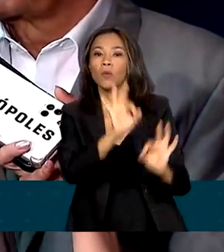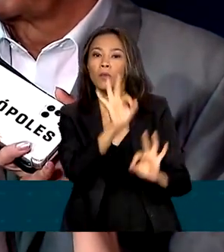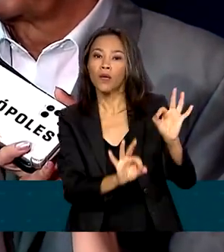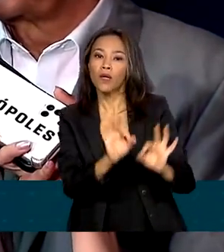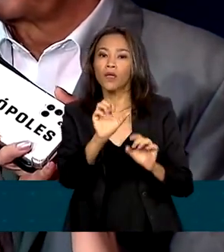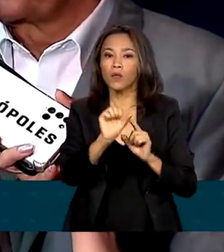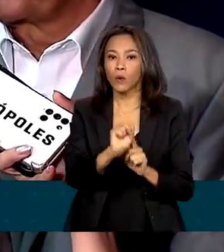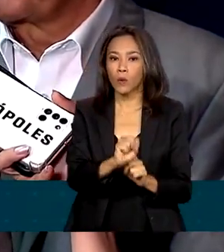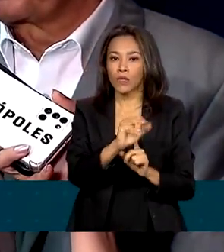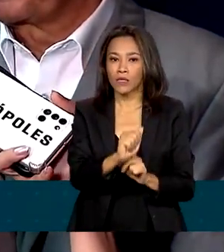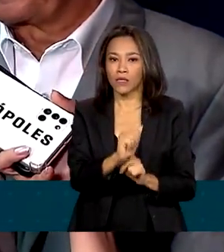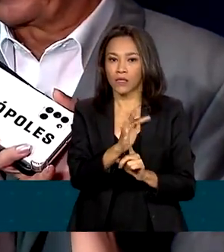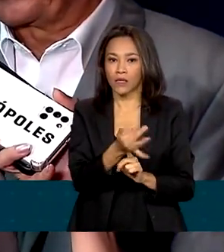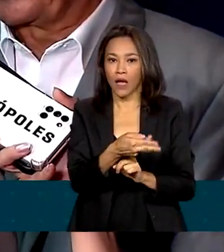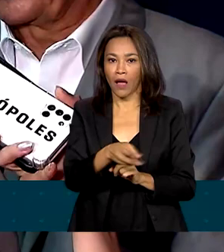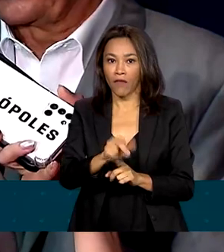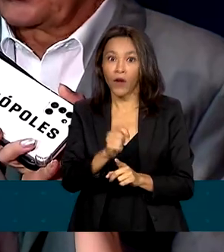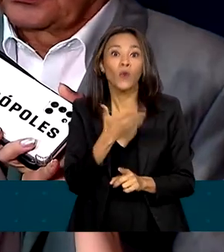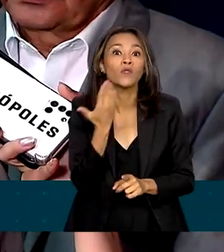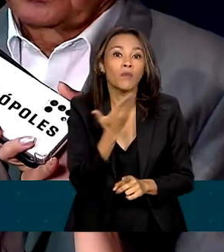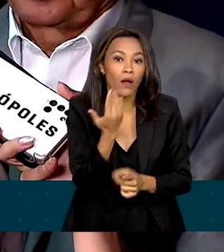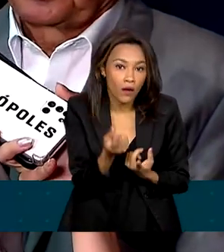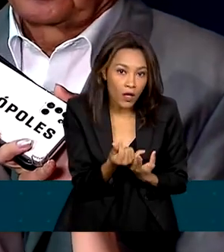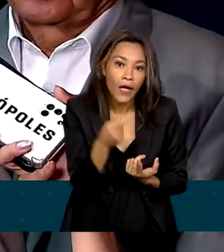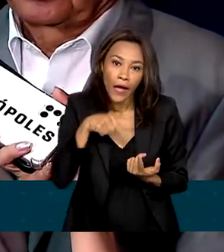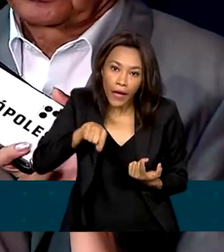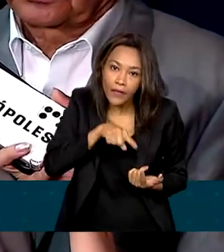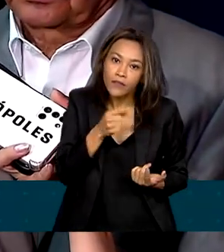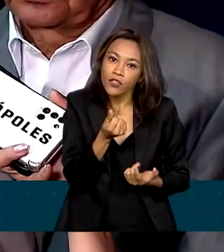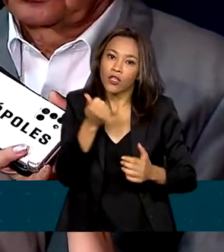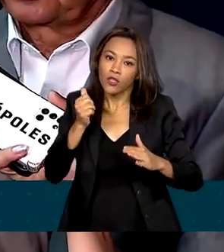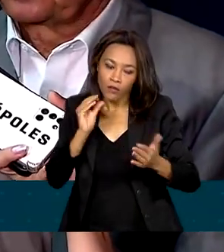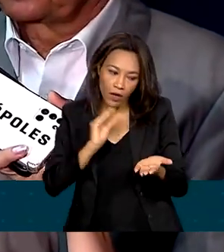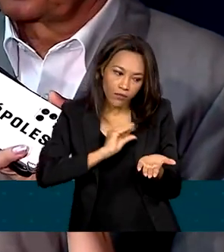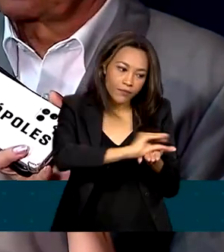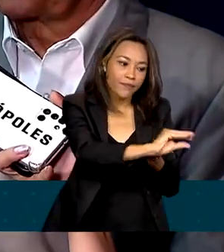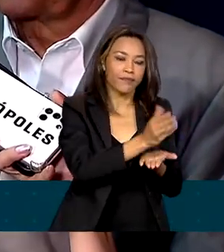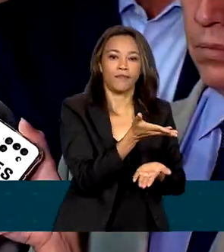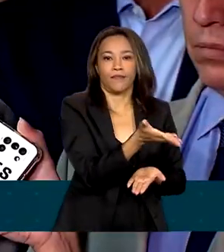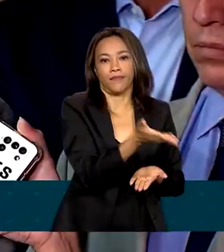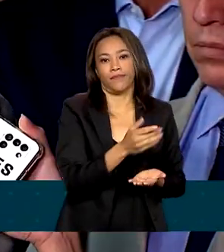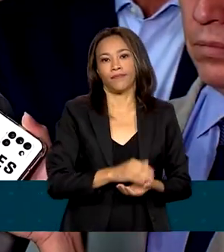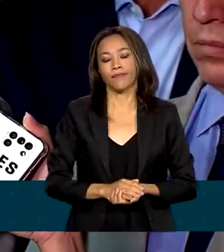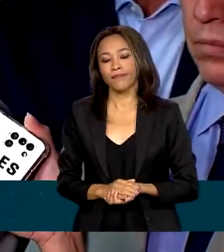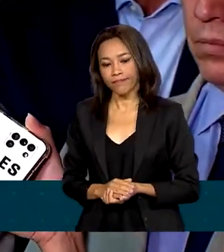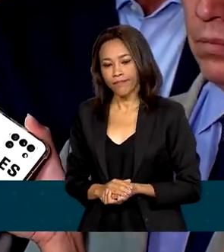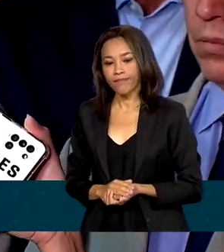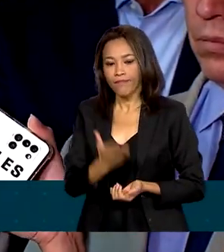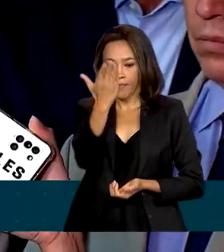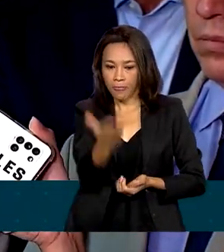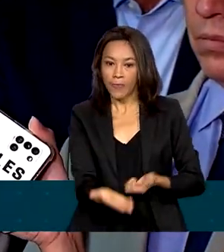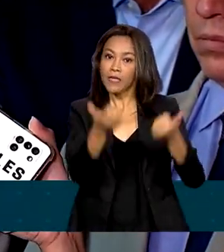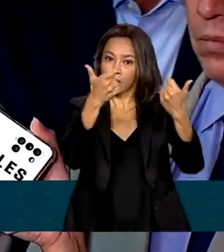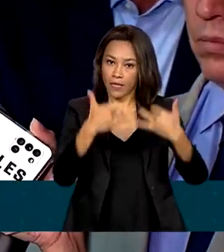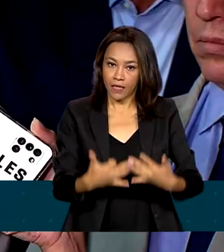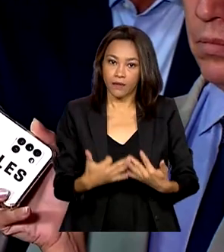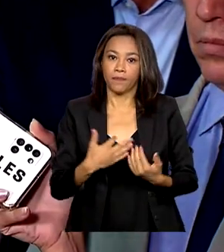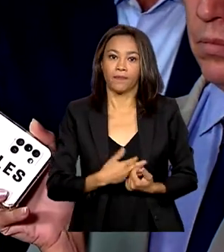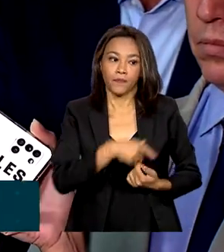do plano safra, que serão destinados para essa finalidade. Além dos